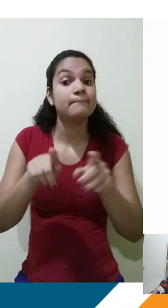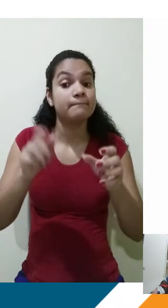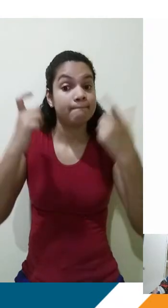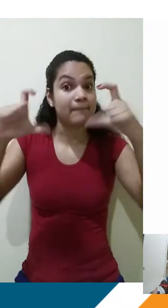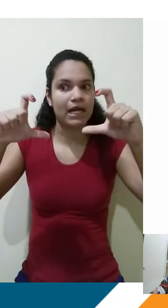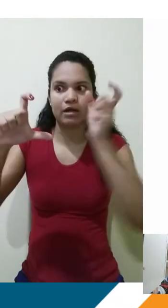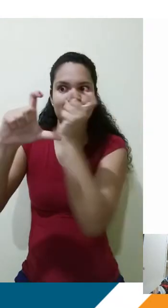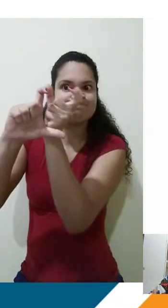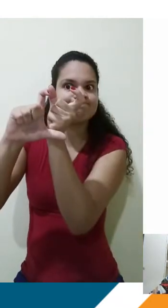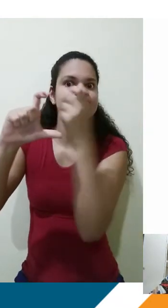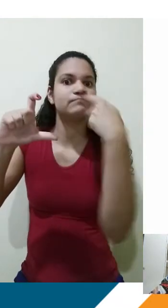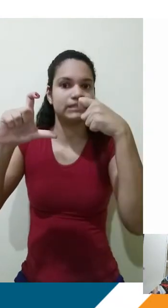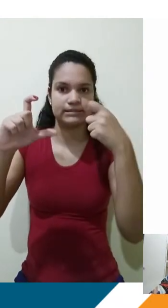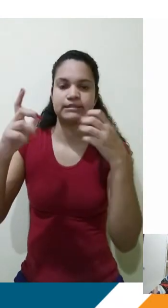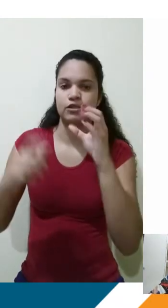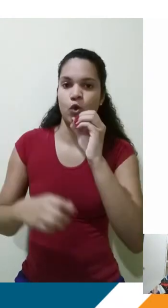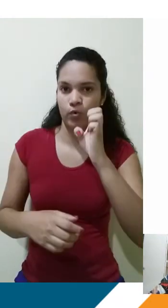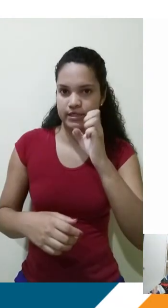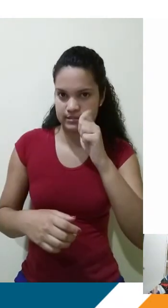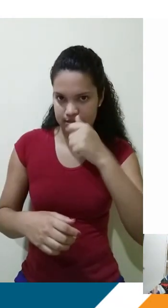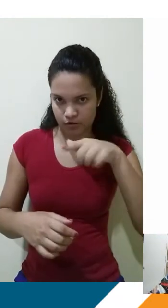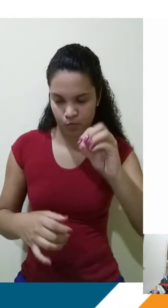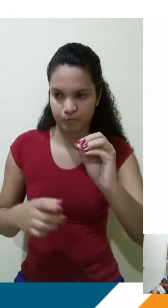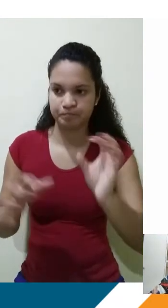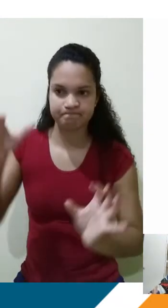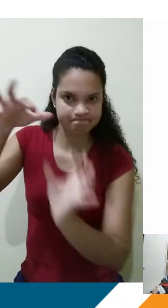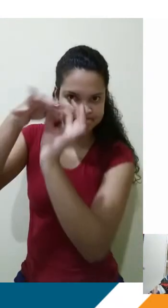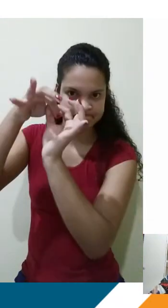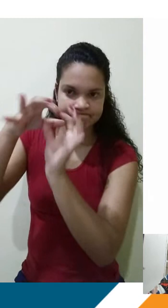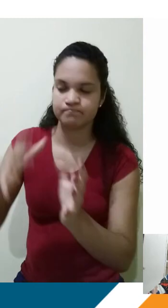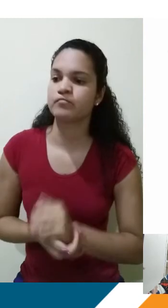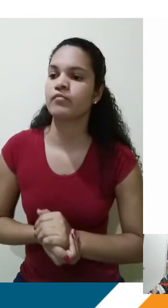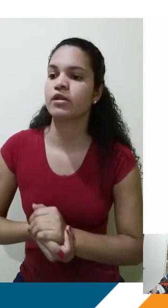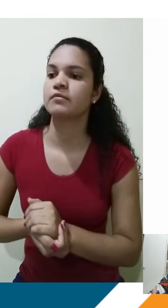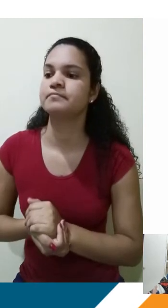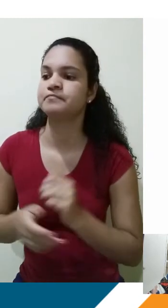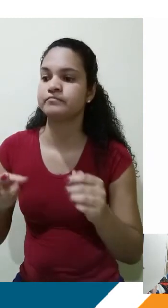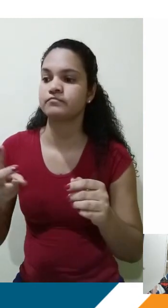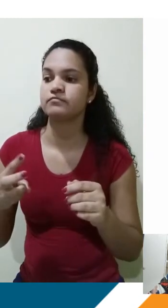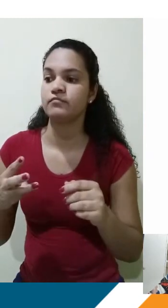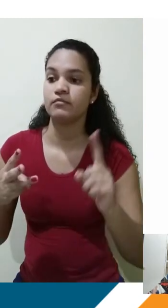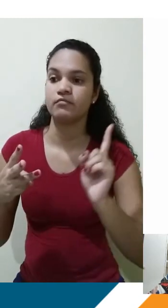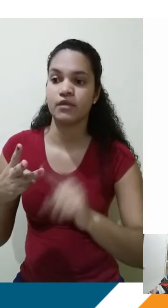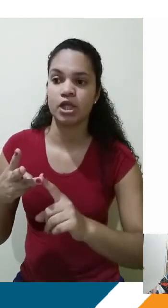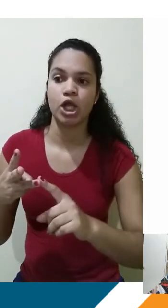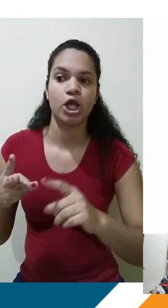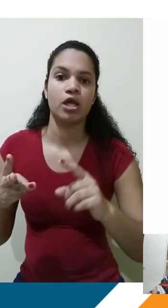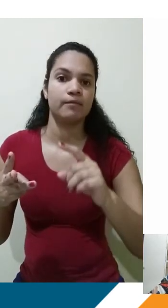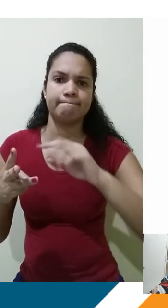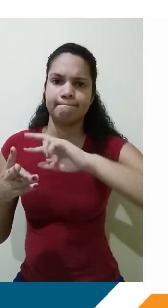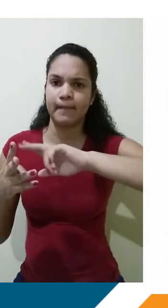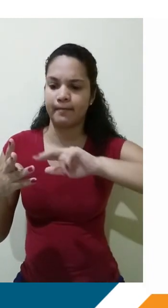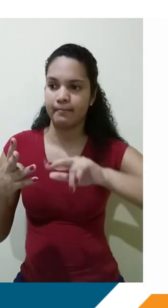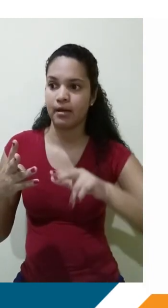que são os principais erros ligados à coesão quando vamos fazer alguma redação. Não só para os vestibulares, mas também para toda a